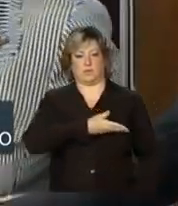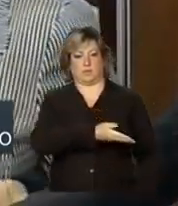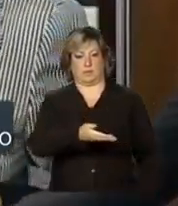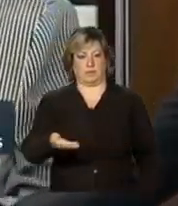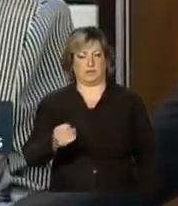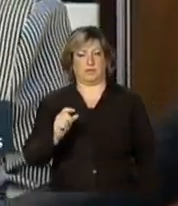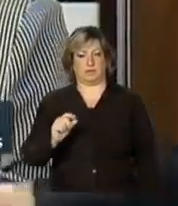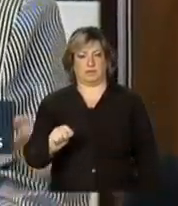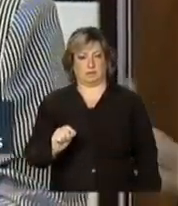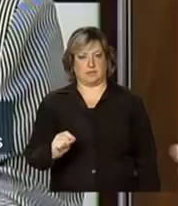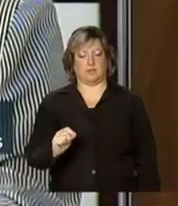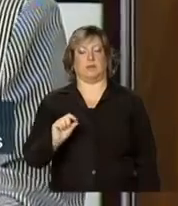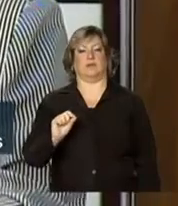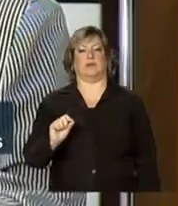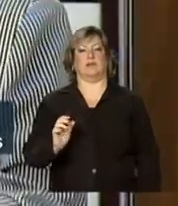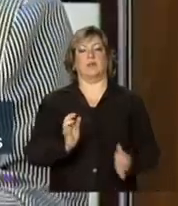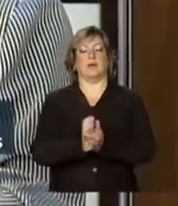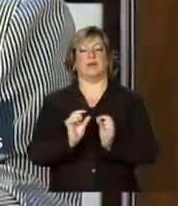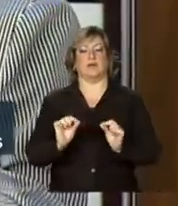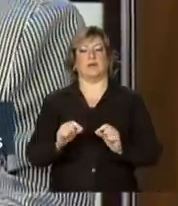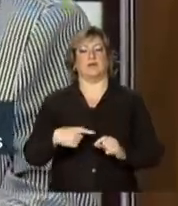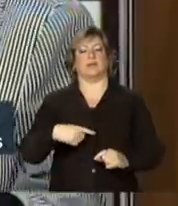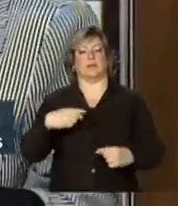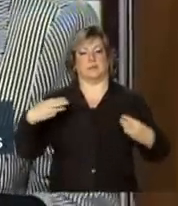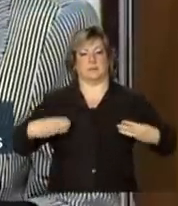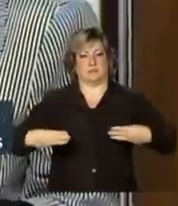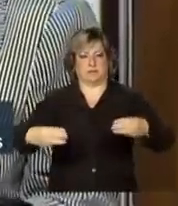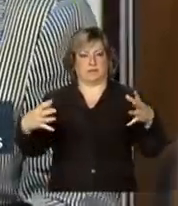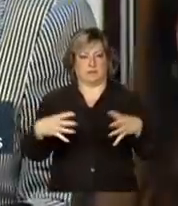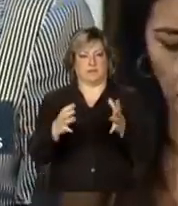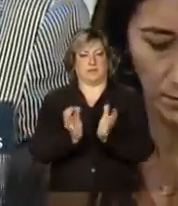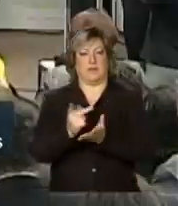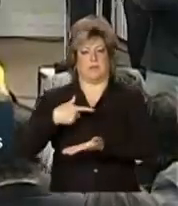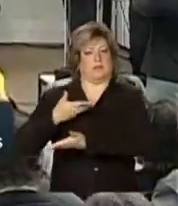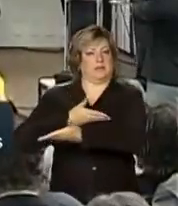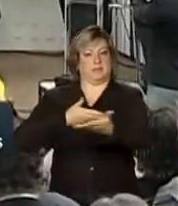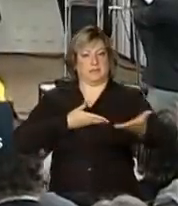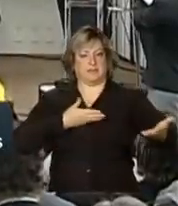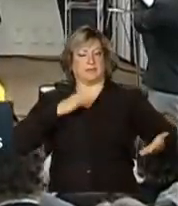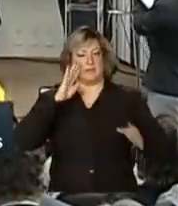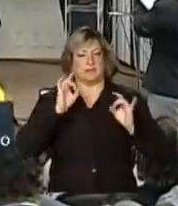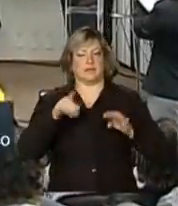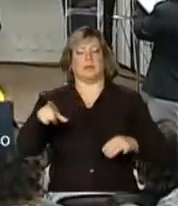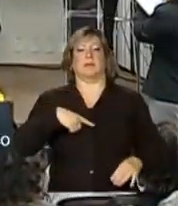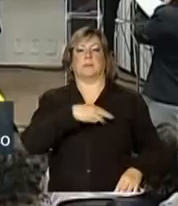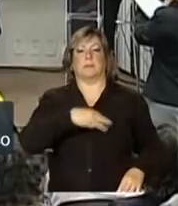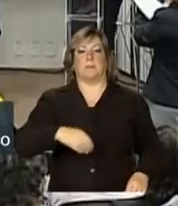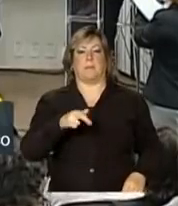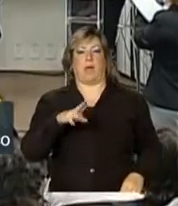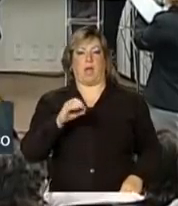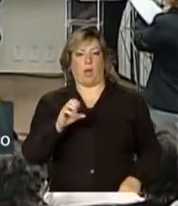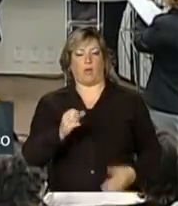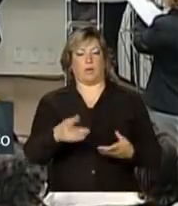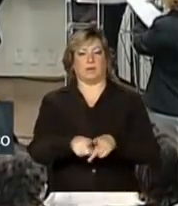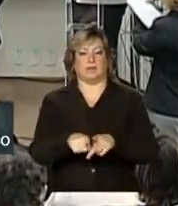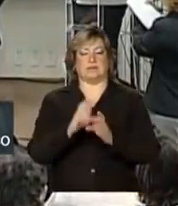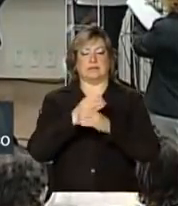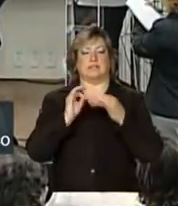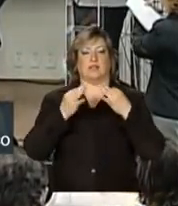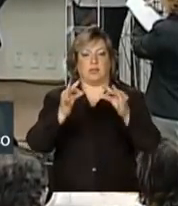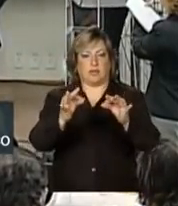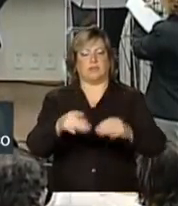de ministério e meus amigos, especialmente o ministro Marco Antônio Raup, ministro de Estado da Ciência,